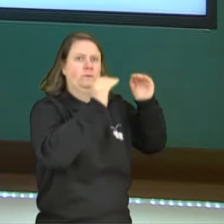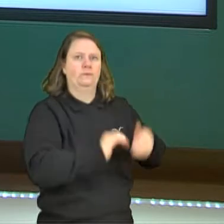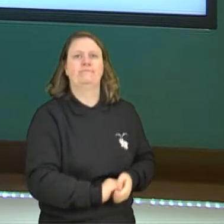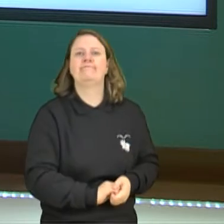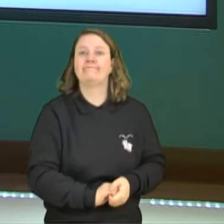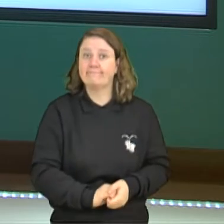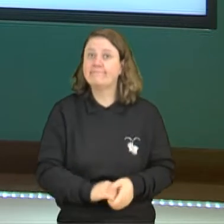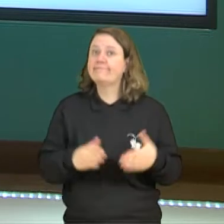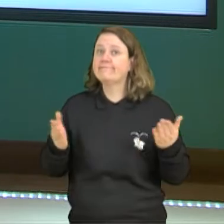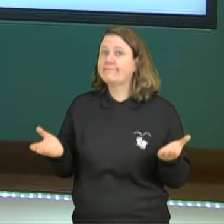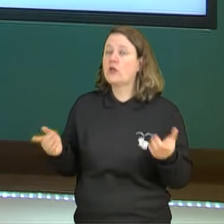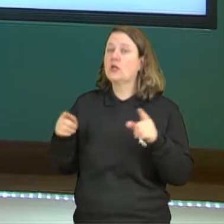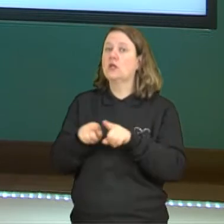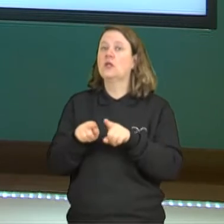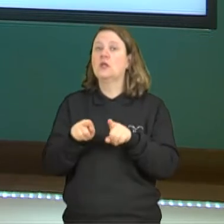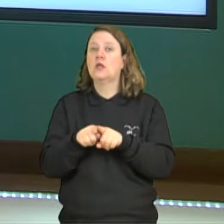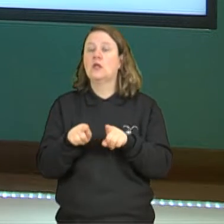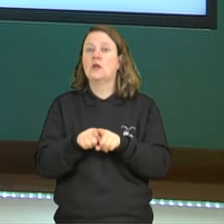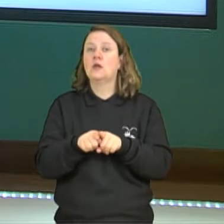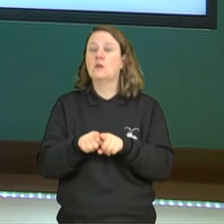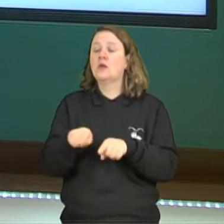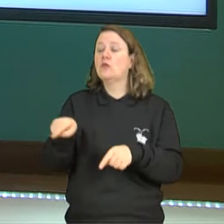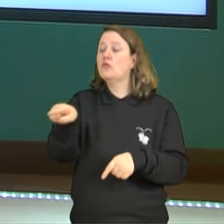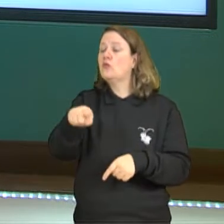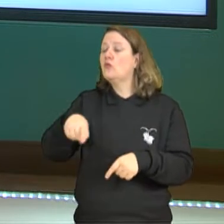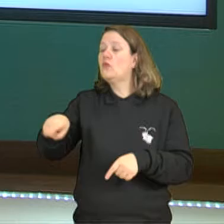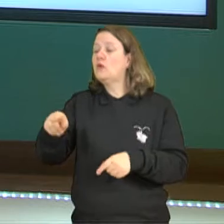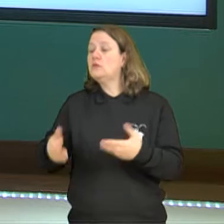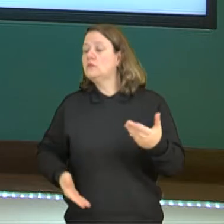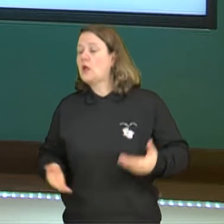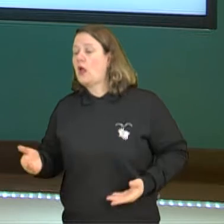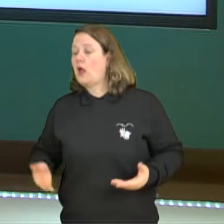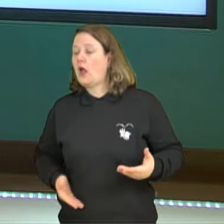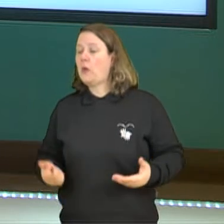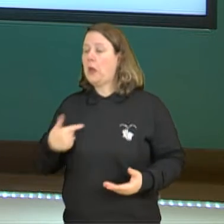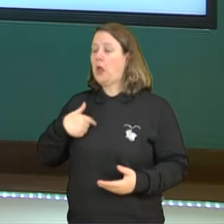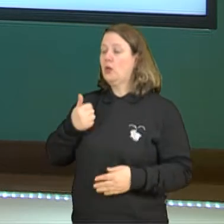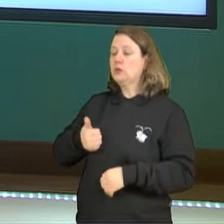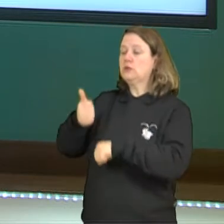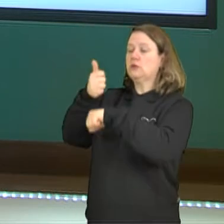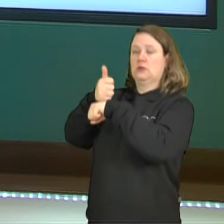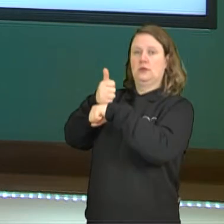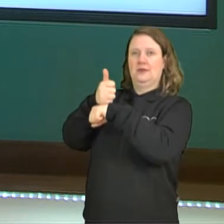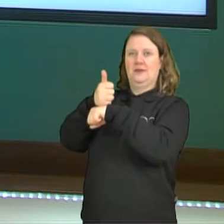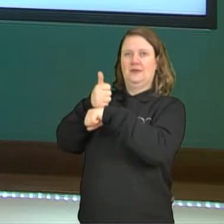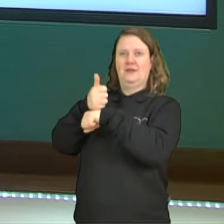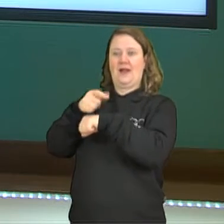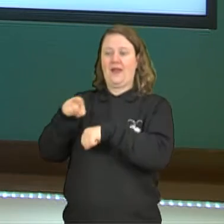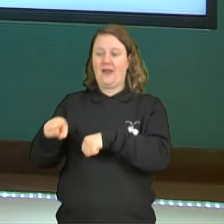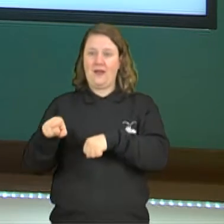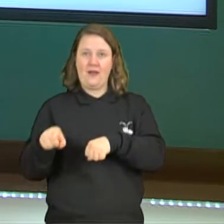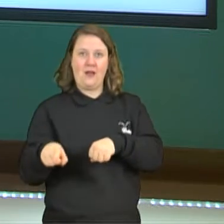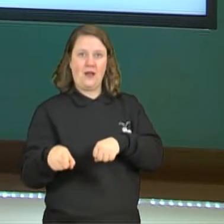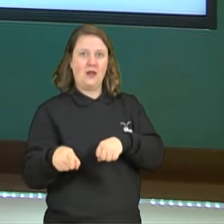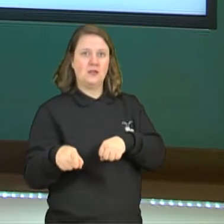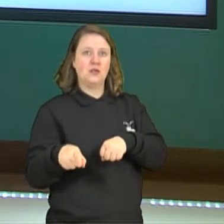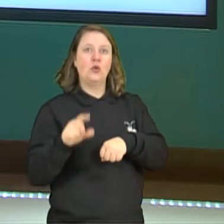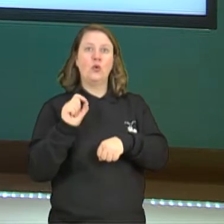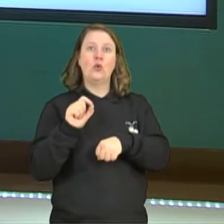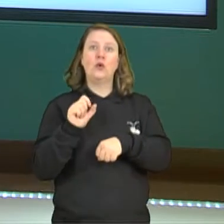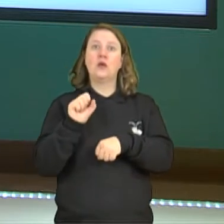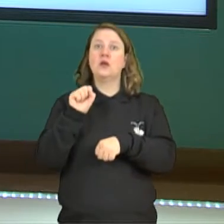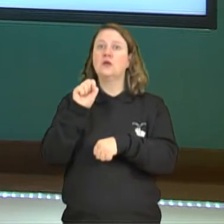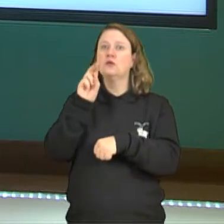né, que é o senhor feudal, e vassalo, que é o servo. Palavras, né, sucerano é sinônimo de senhor